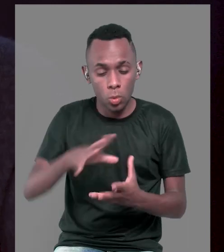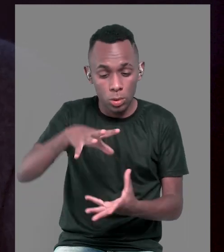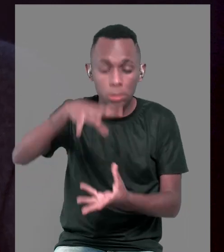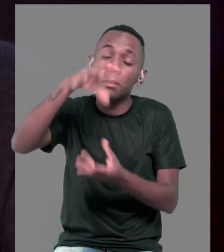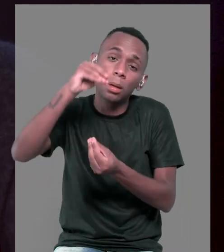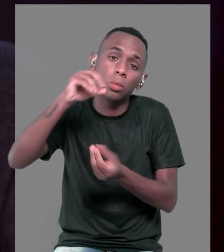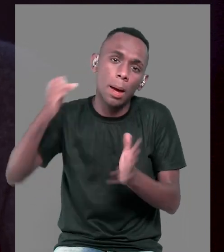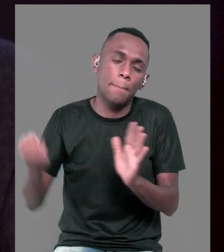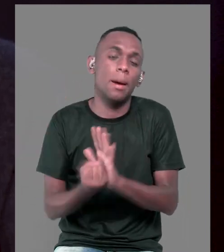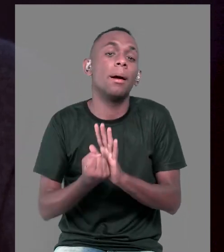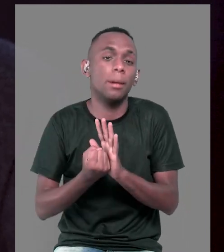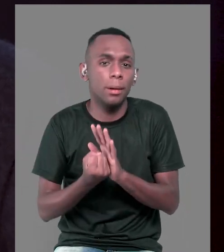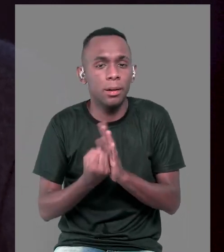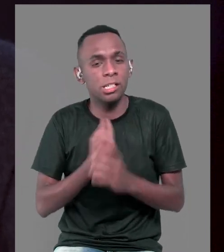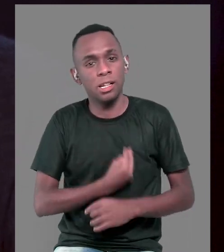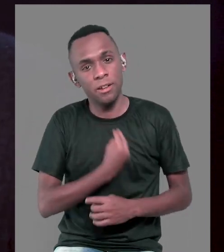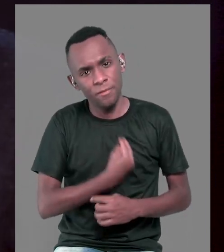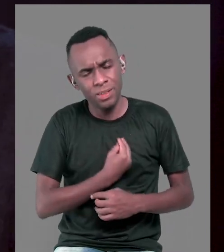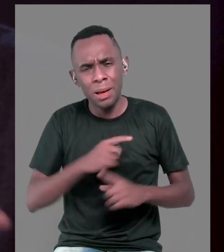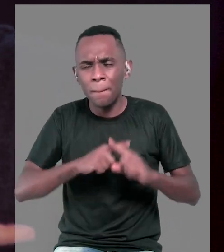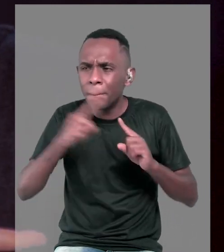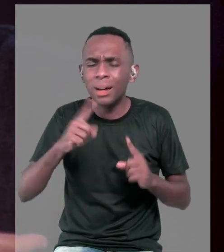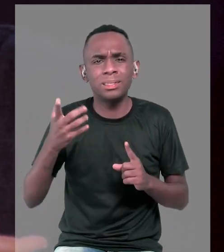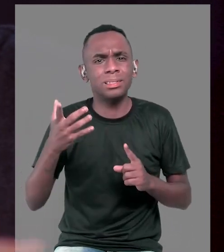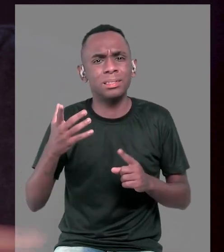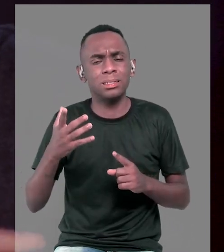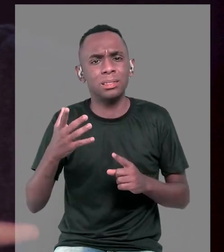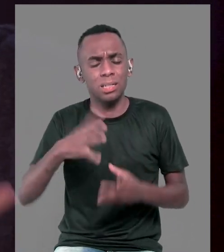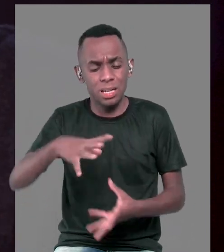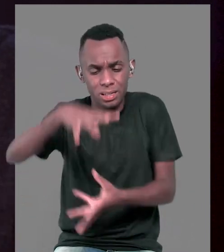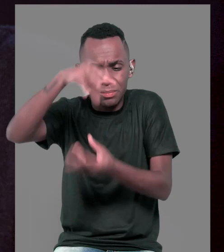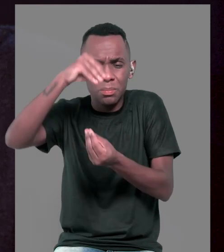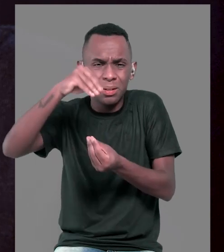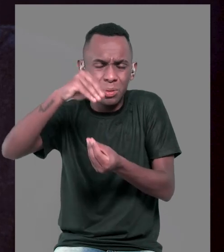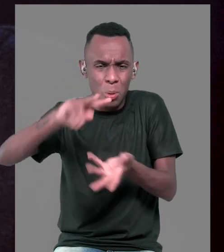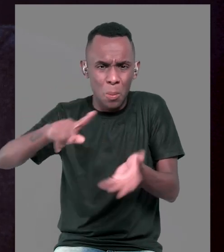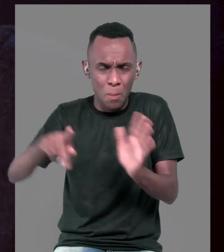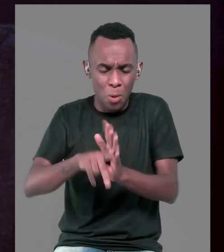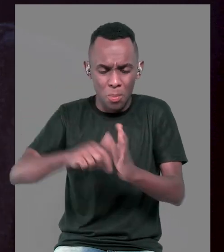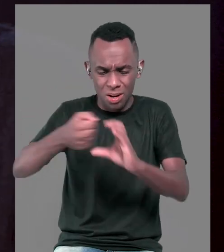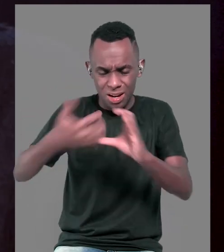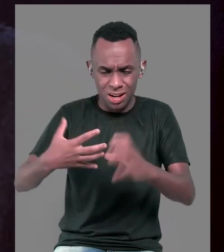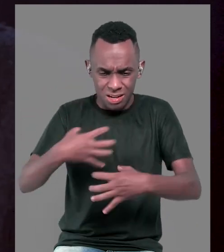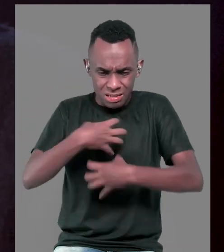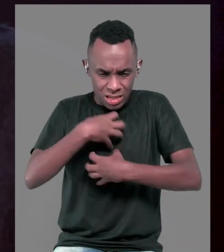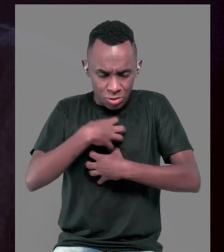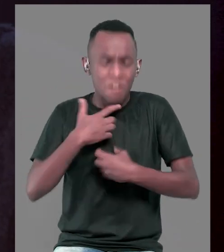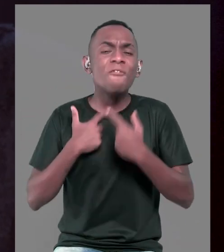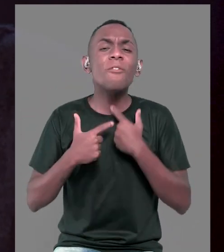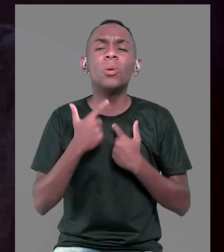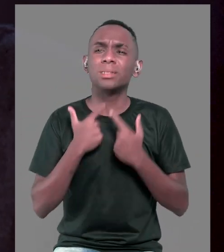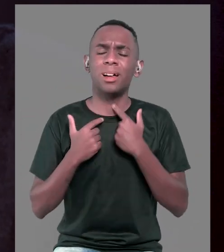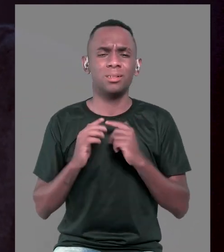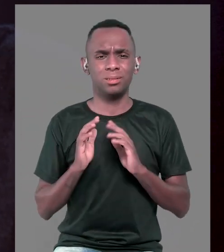isso. Mas espírito animal, espírito como instinto, traz um ruído